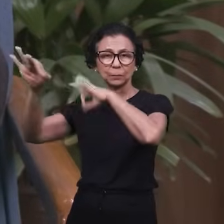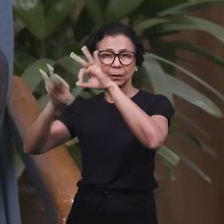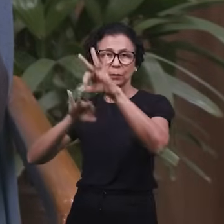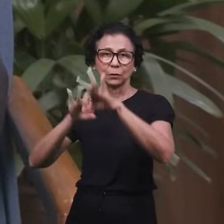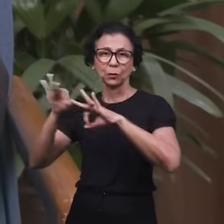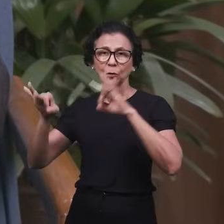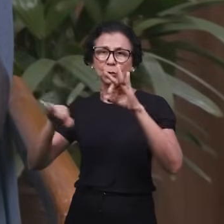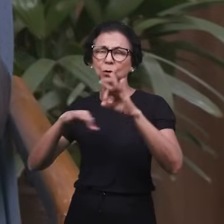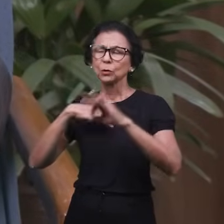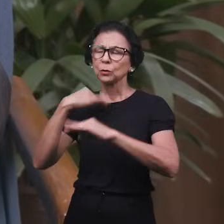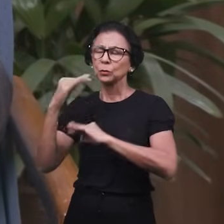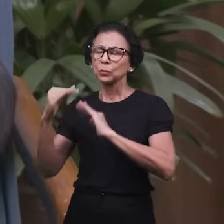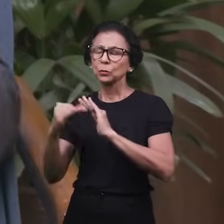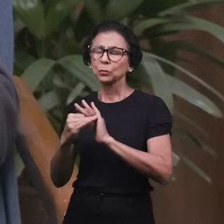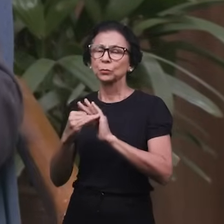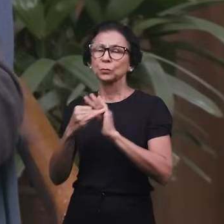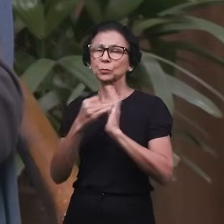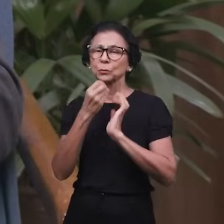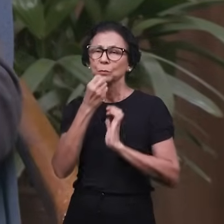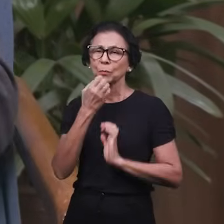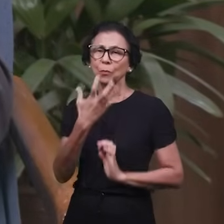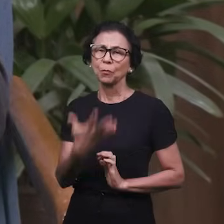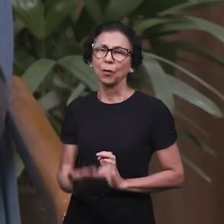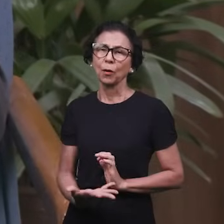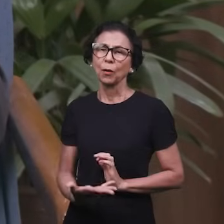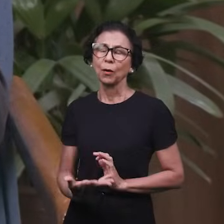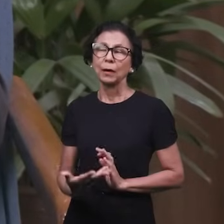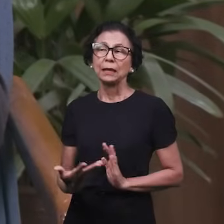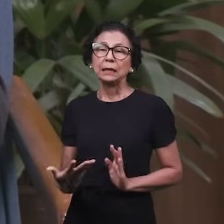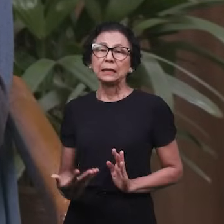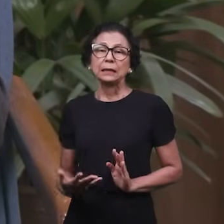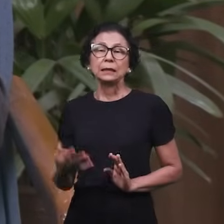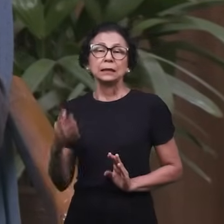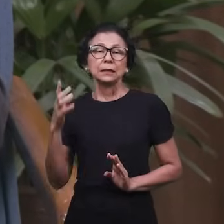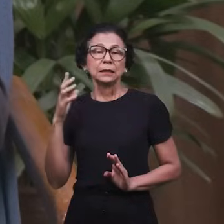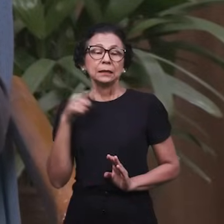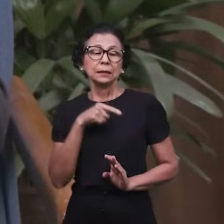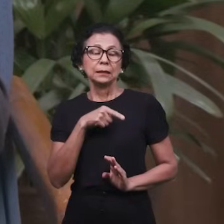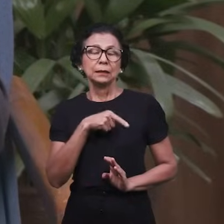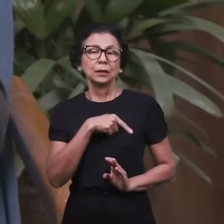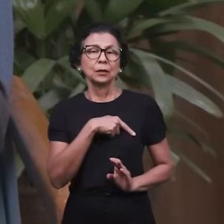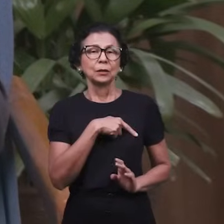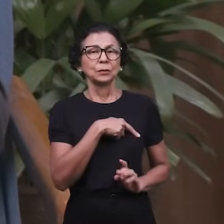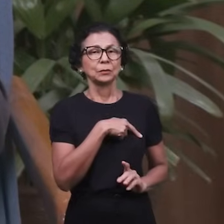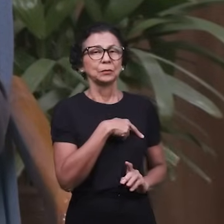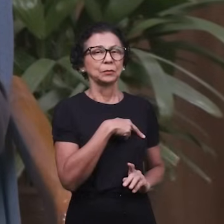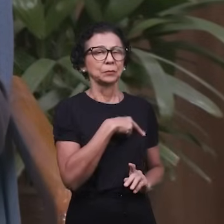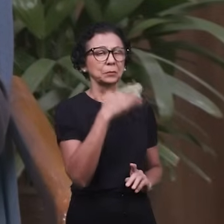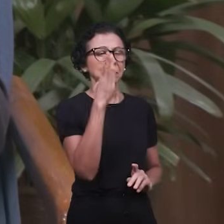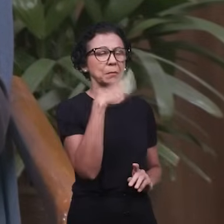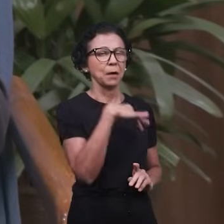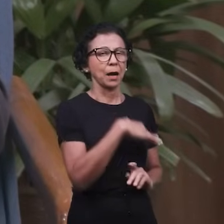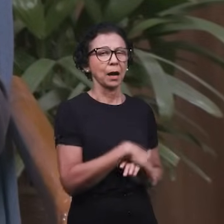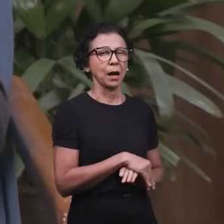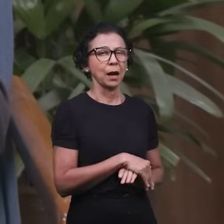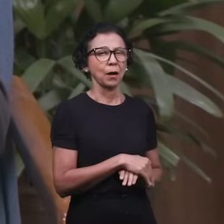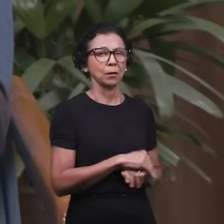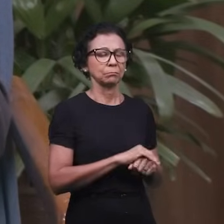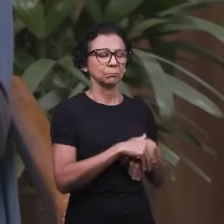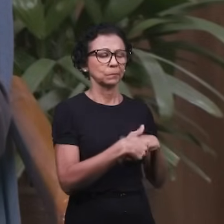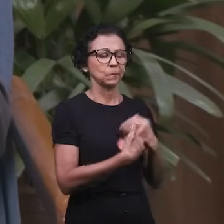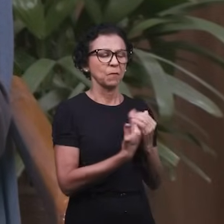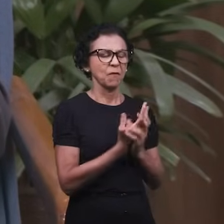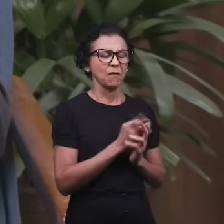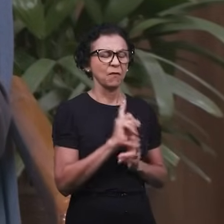Ele tem para o homem, e você tem o mal que vai lá e diz o seguinte: olha, se rebela